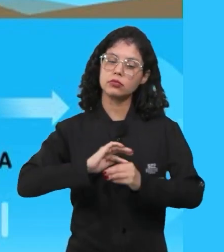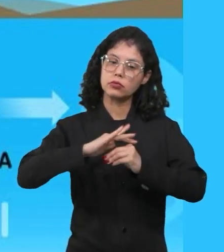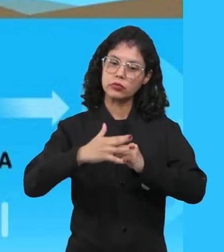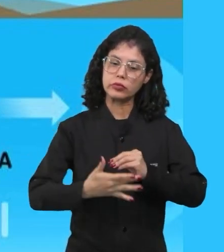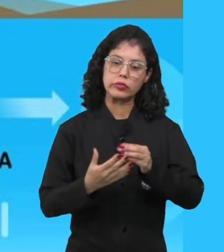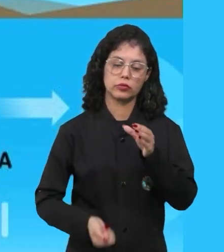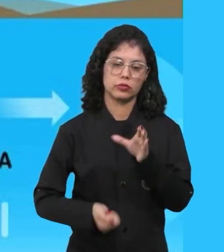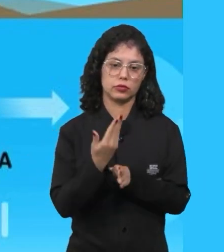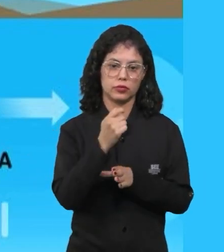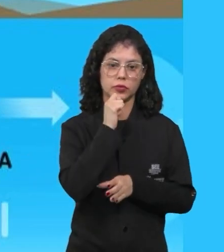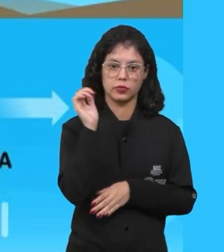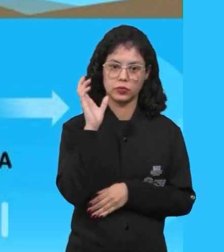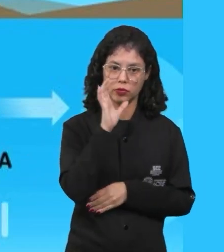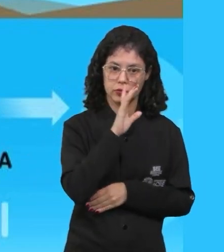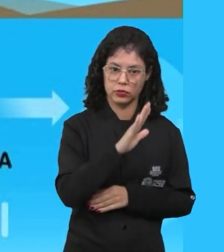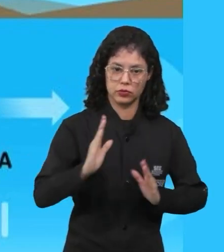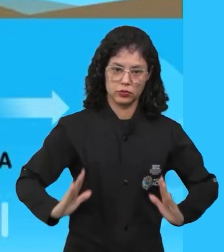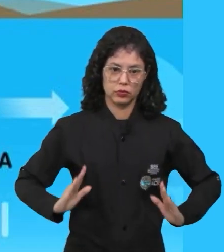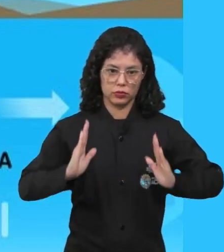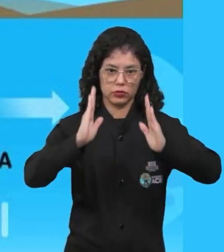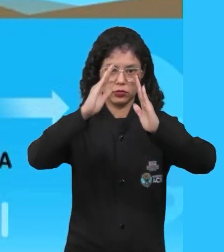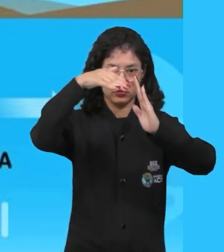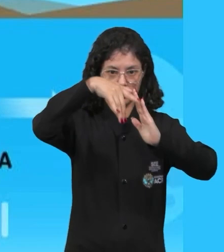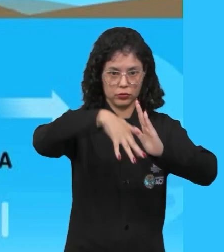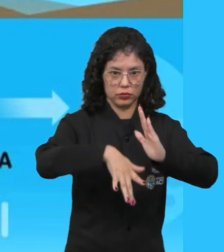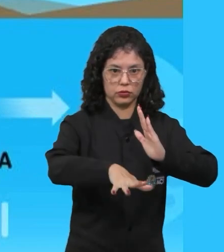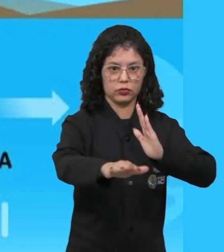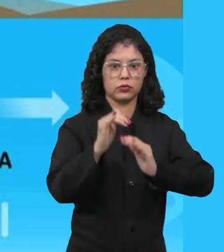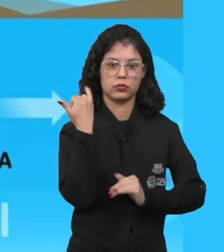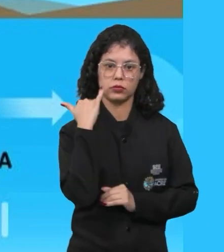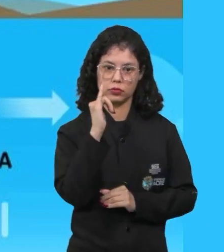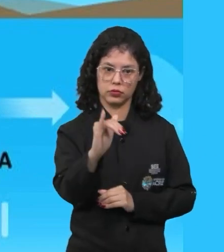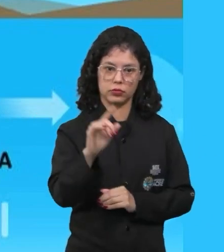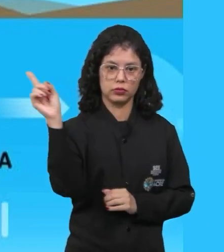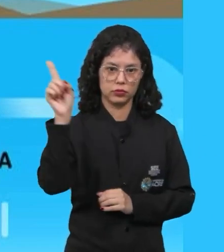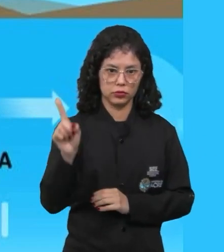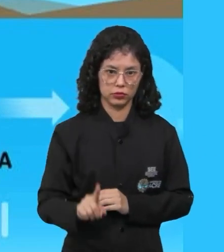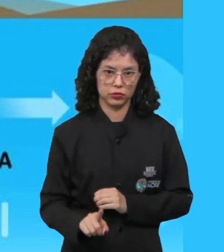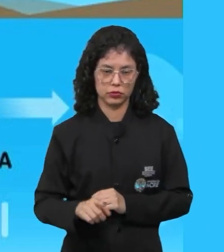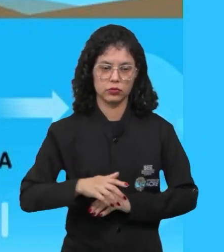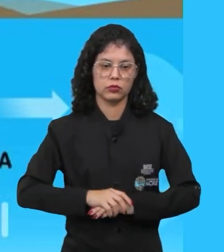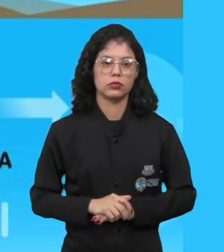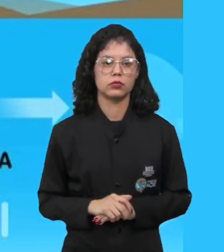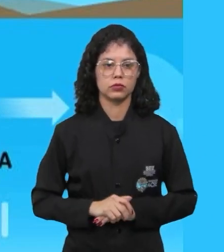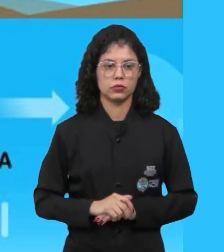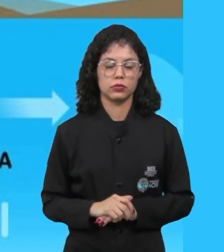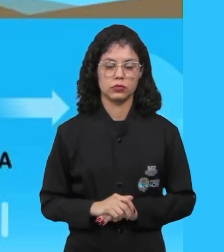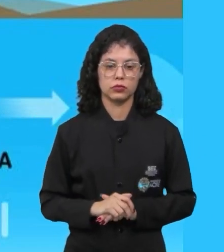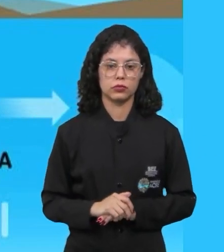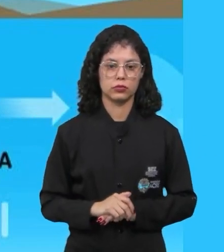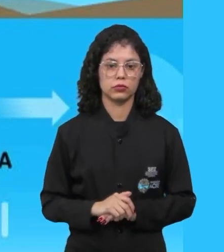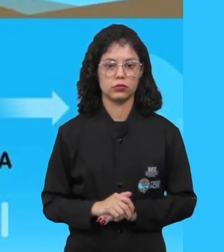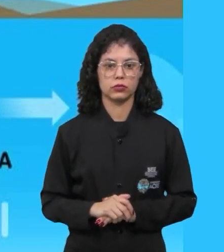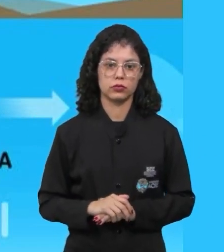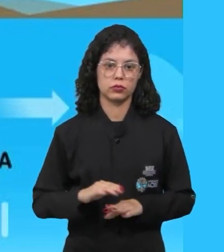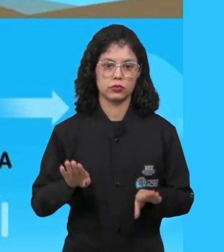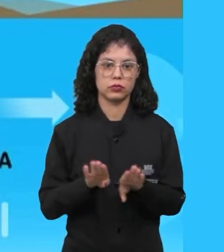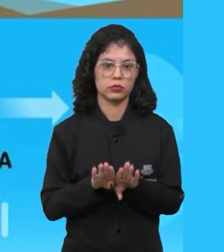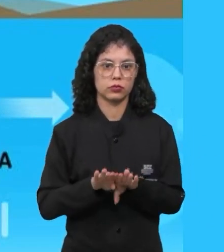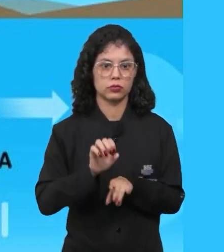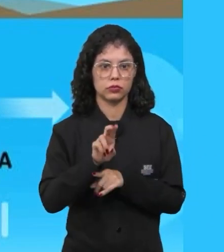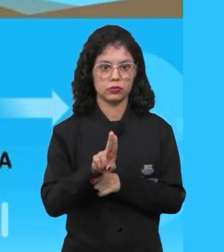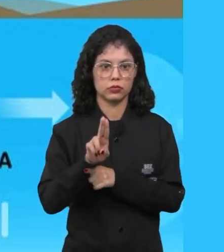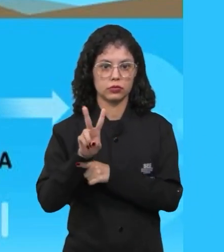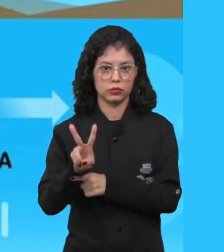primitiva ali, com o calor dos vulcões, né, as descargas elétricas ali dos raios e trovões, mais a radiação